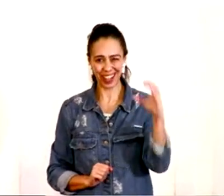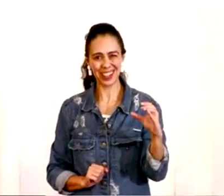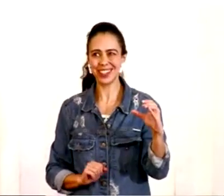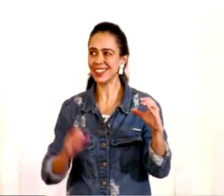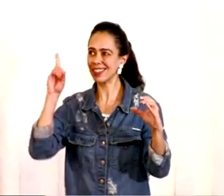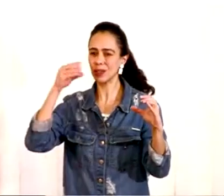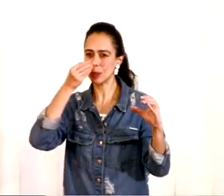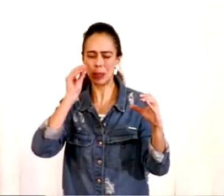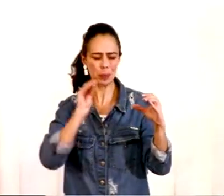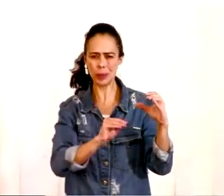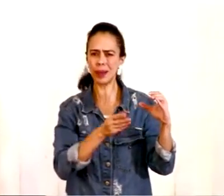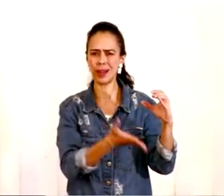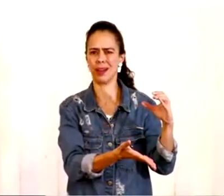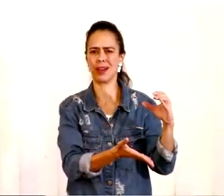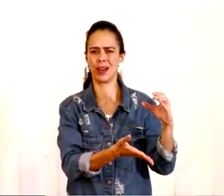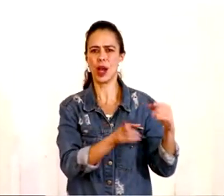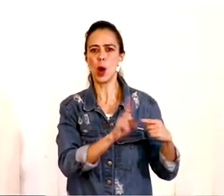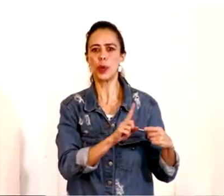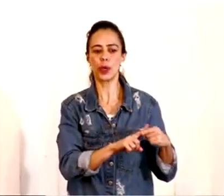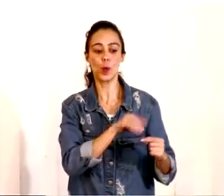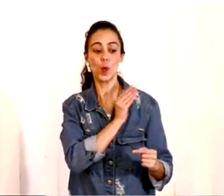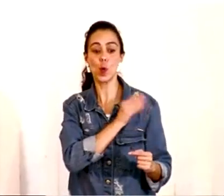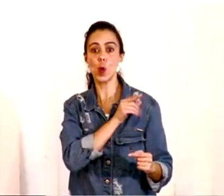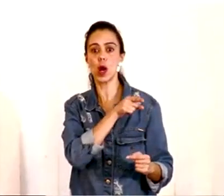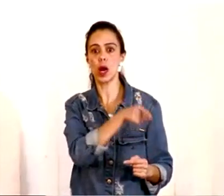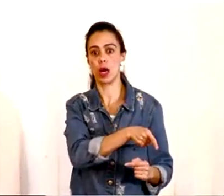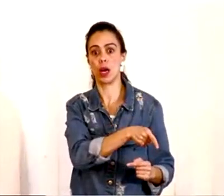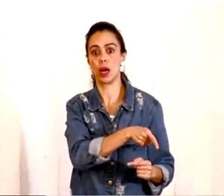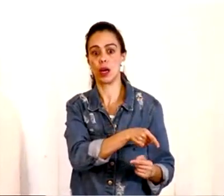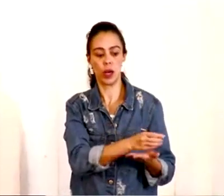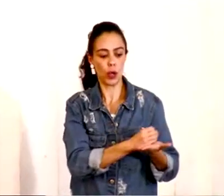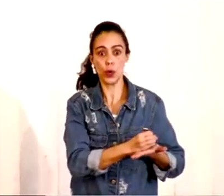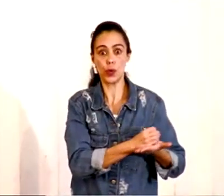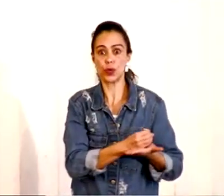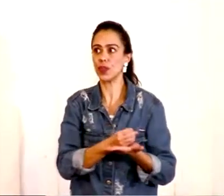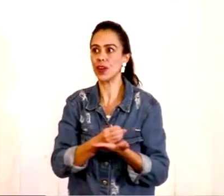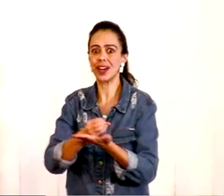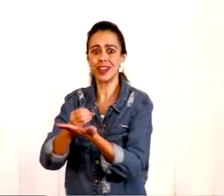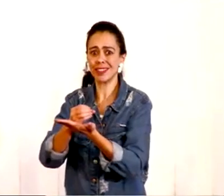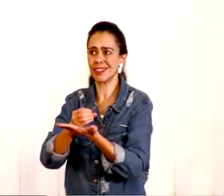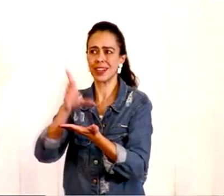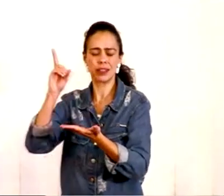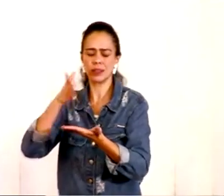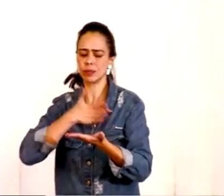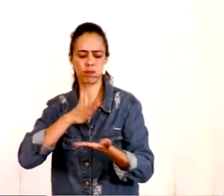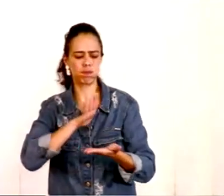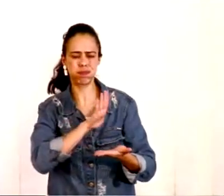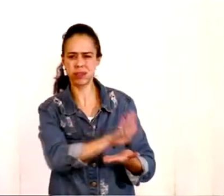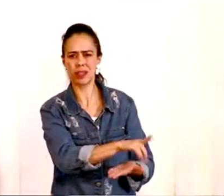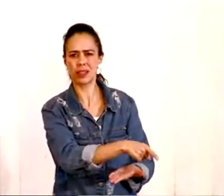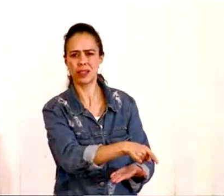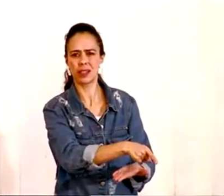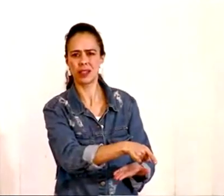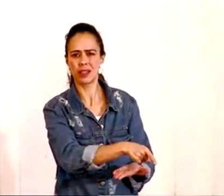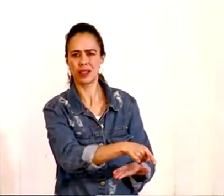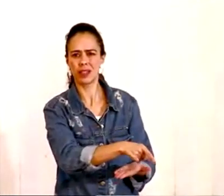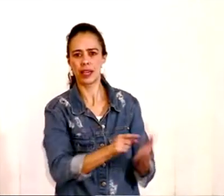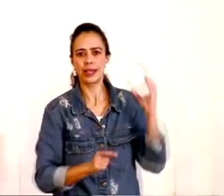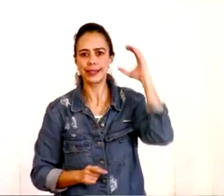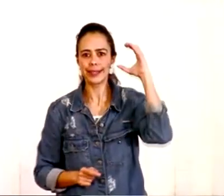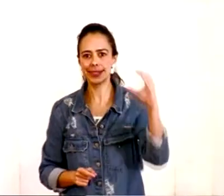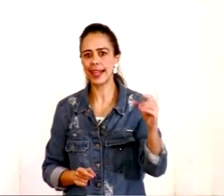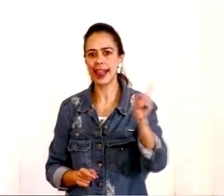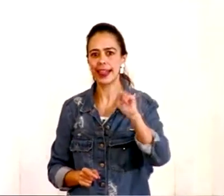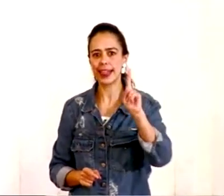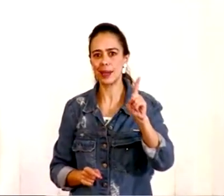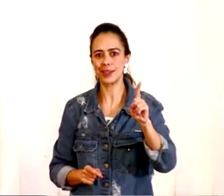não só por conta da oferta, mas rejeitado por Deus e amaldiçoado pelo próprio Deus, porque esse não é da semente da